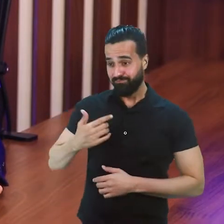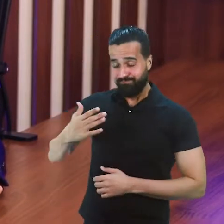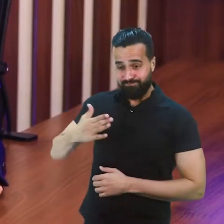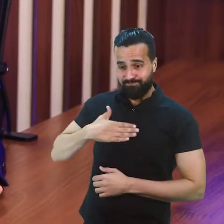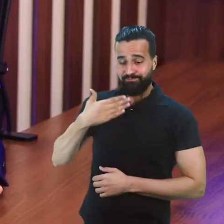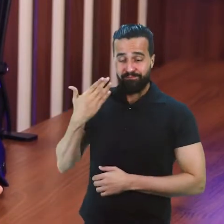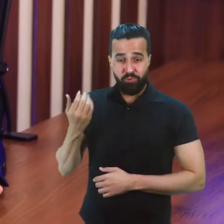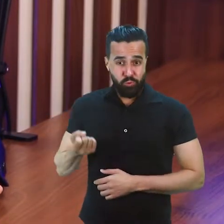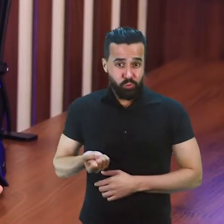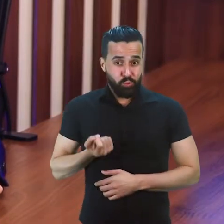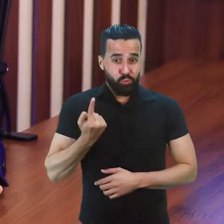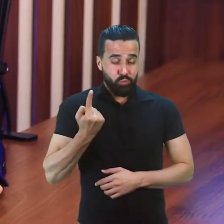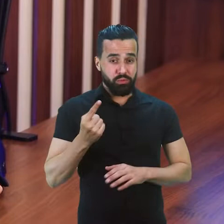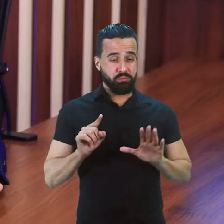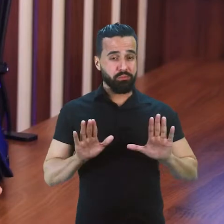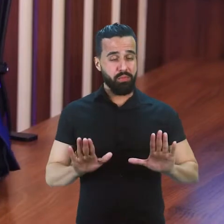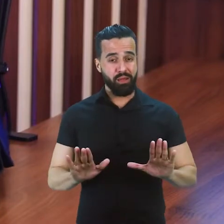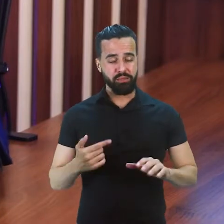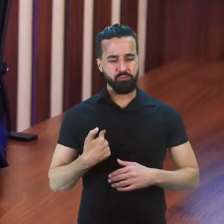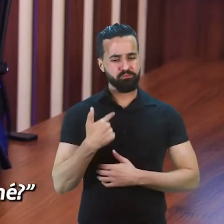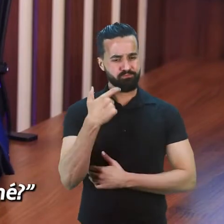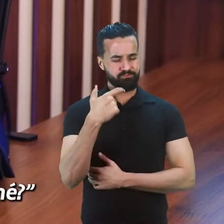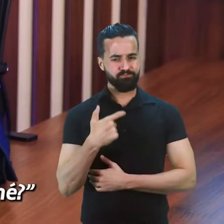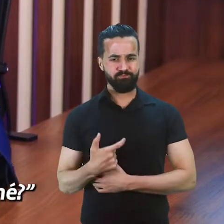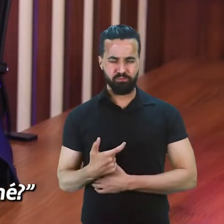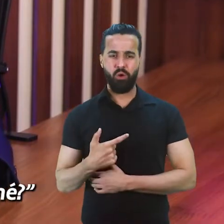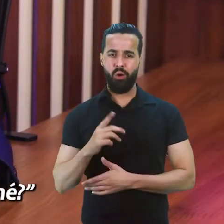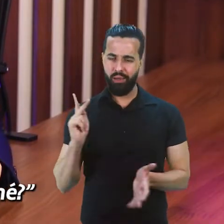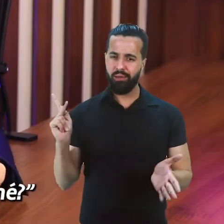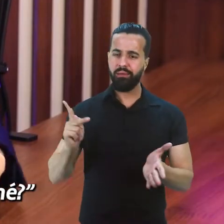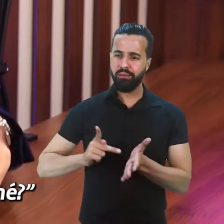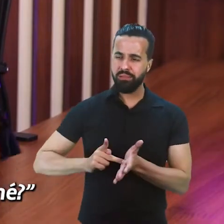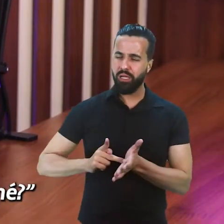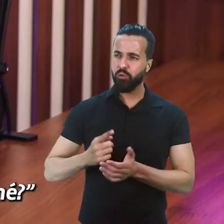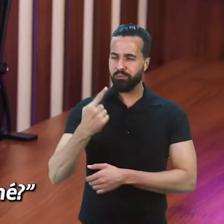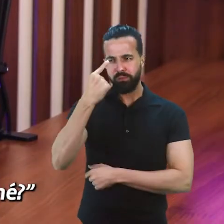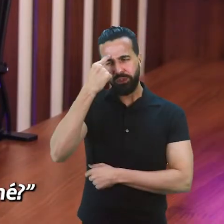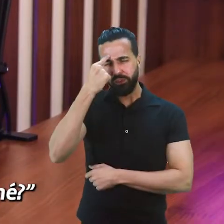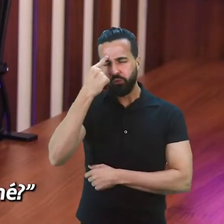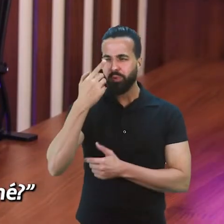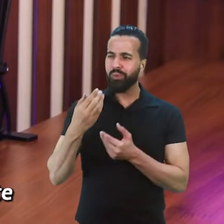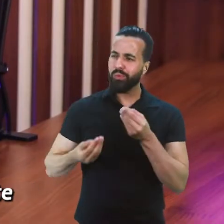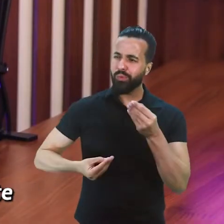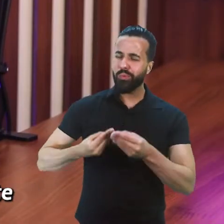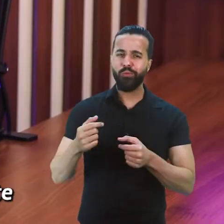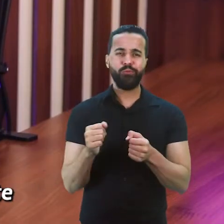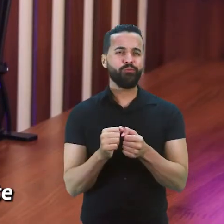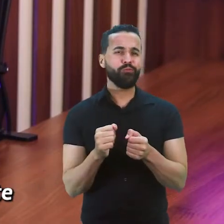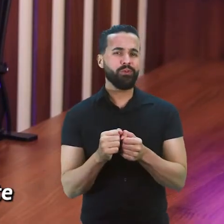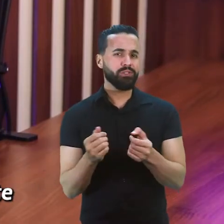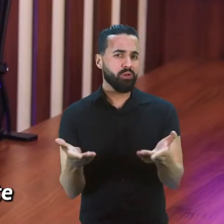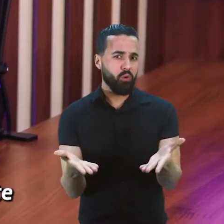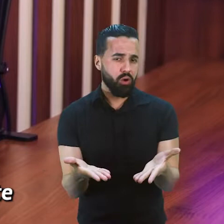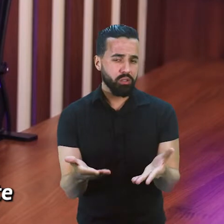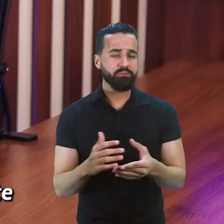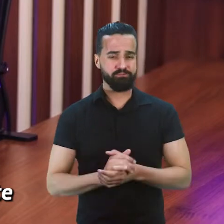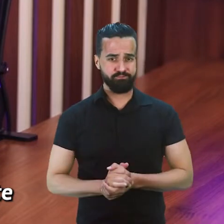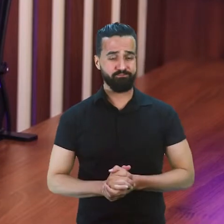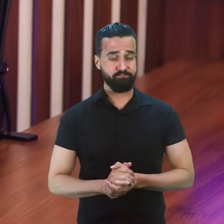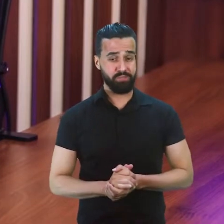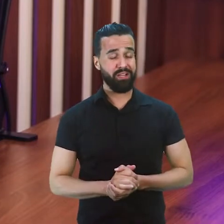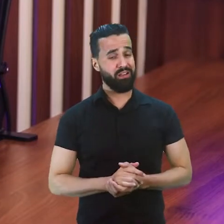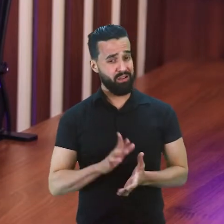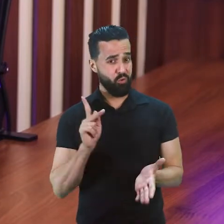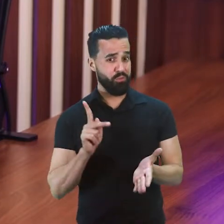eu sou muito realista. E como é que nós vamos fazer agora, né? Mas muito triste, realmente muito